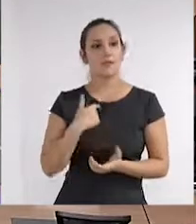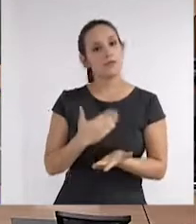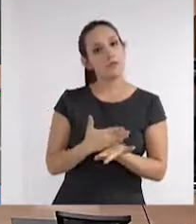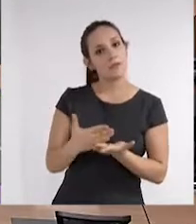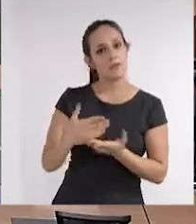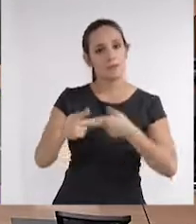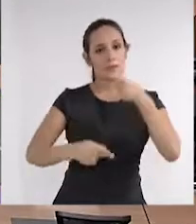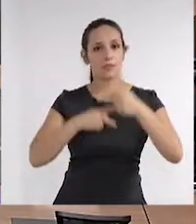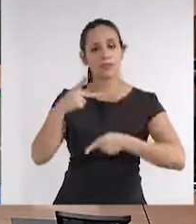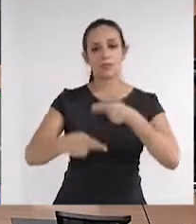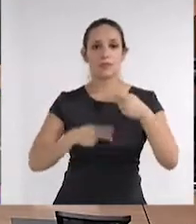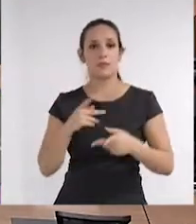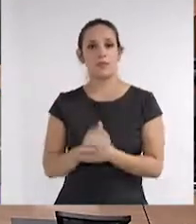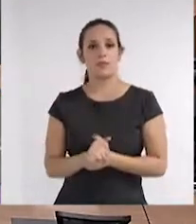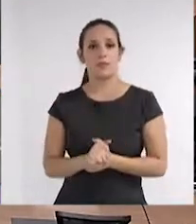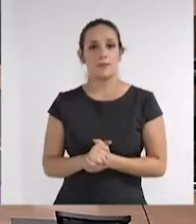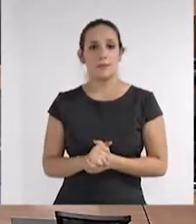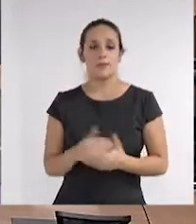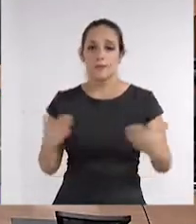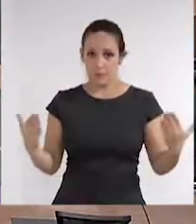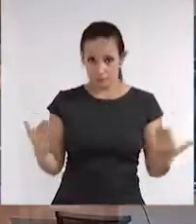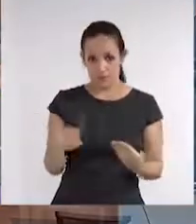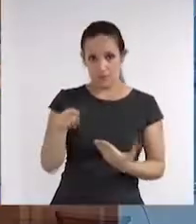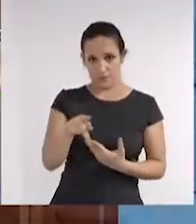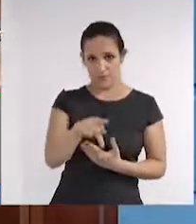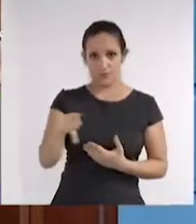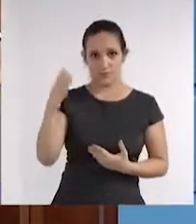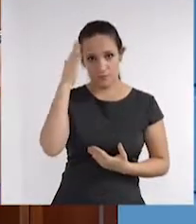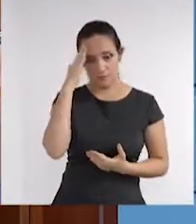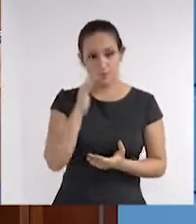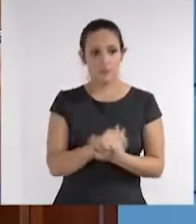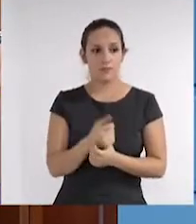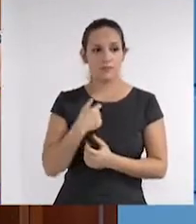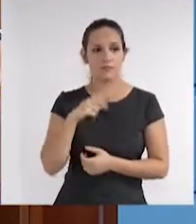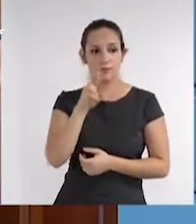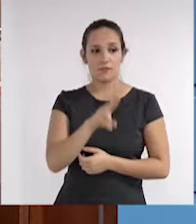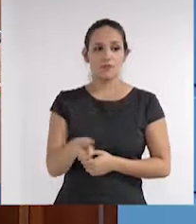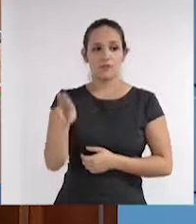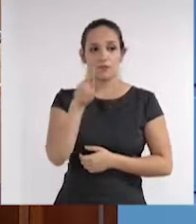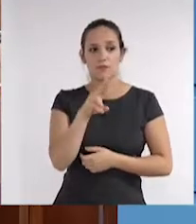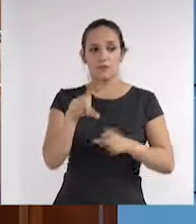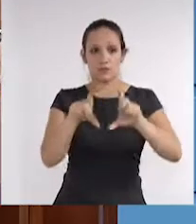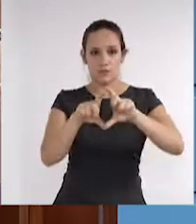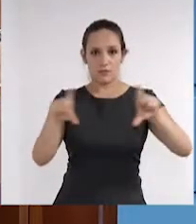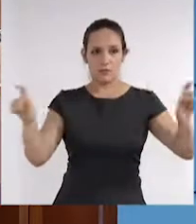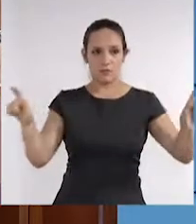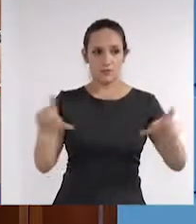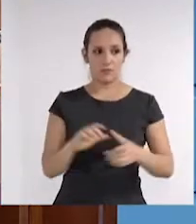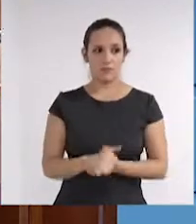Inicio a minha fala, senhor presidente, usando o seguinte